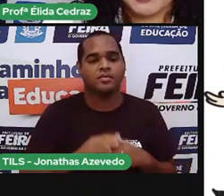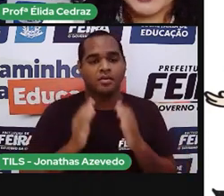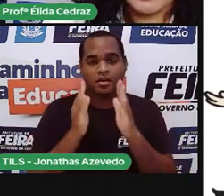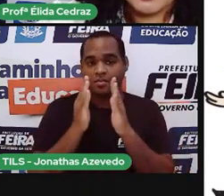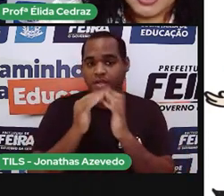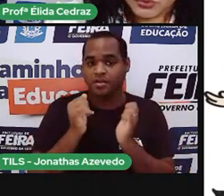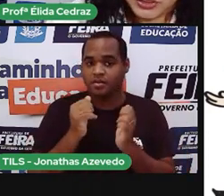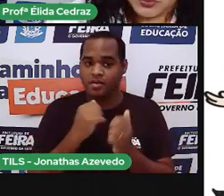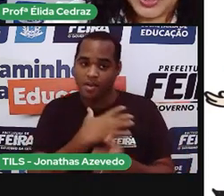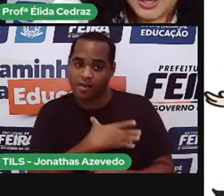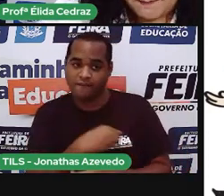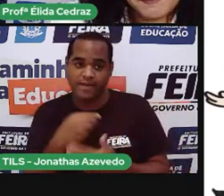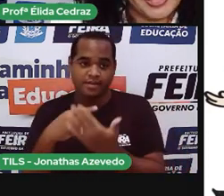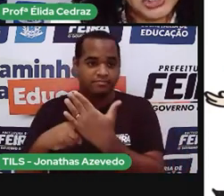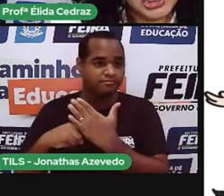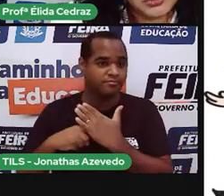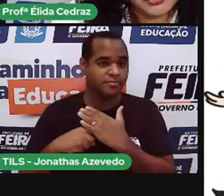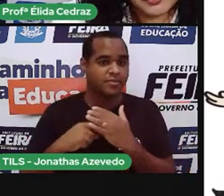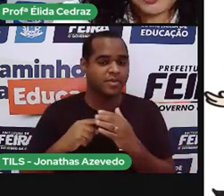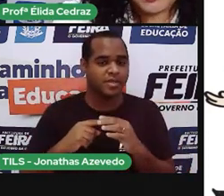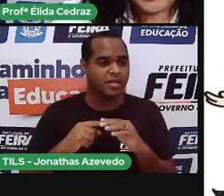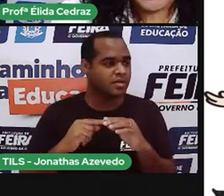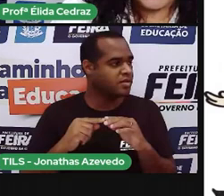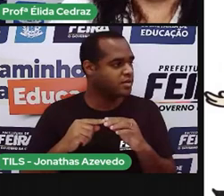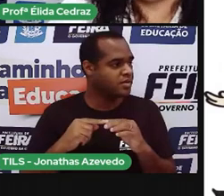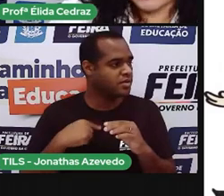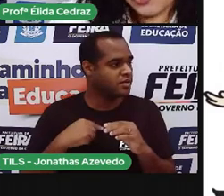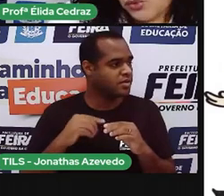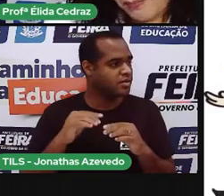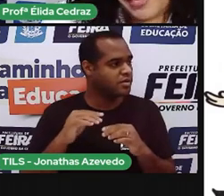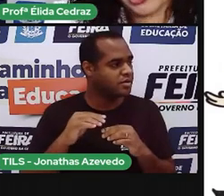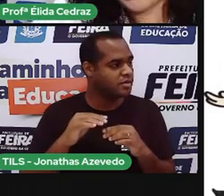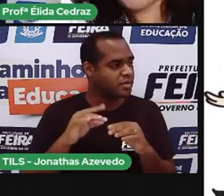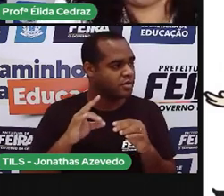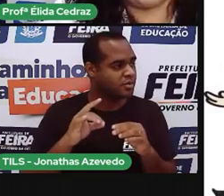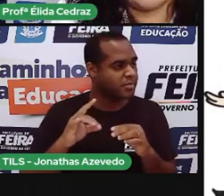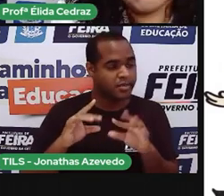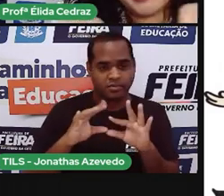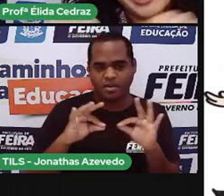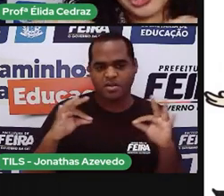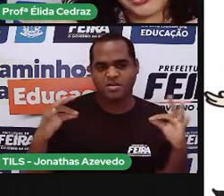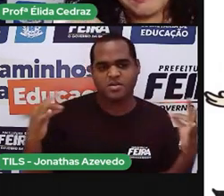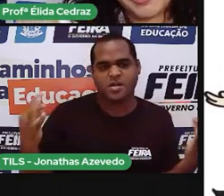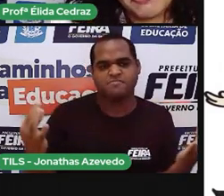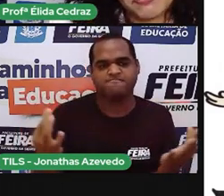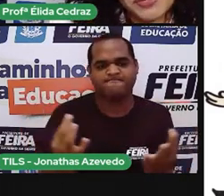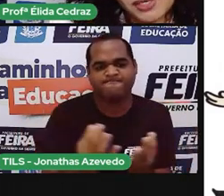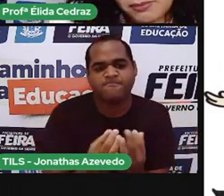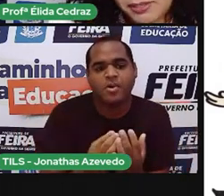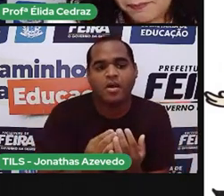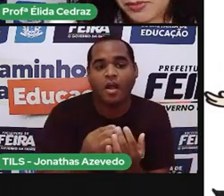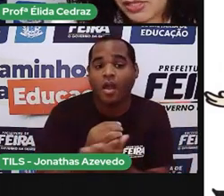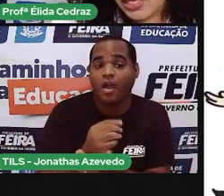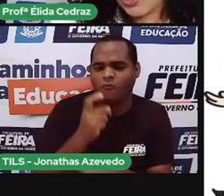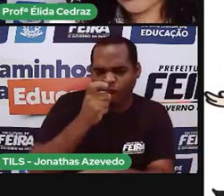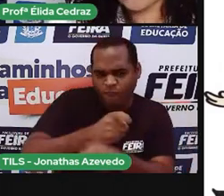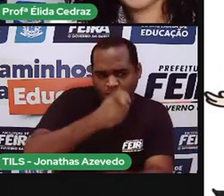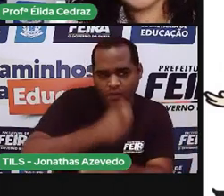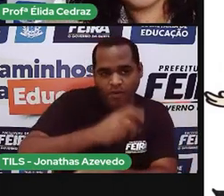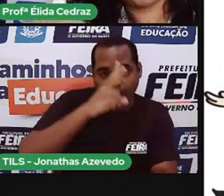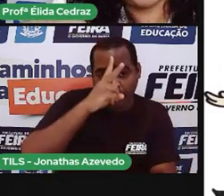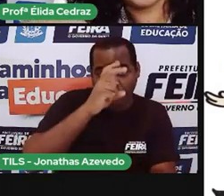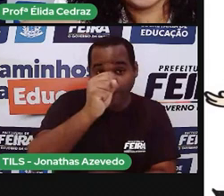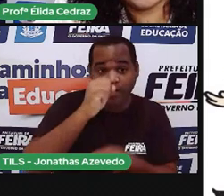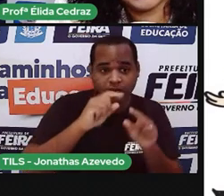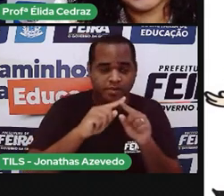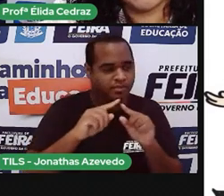minha filha. Eu segurei o plástico. Ela segurou o plástico e eu amarrei com um elástico bem firme.